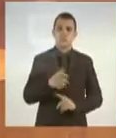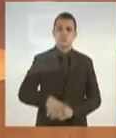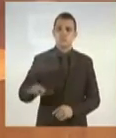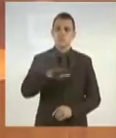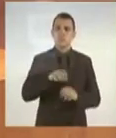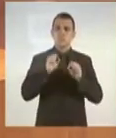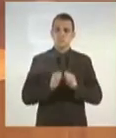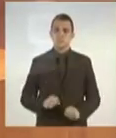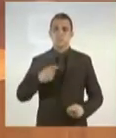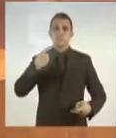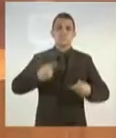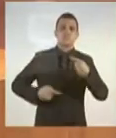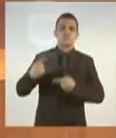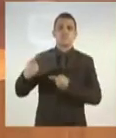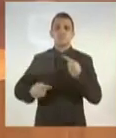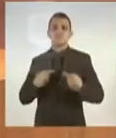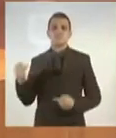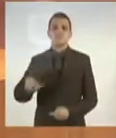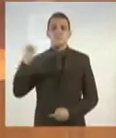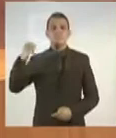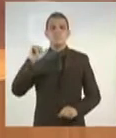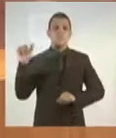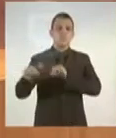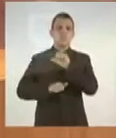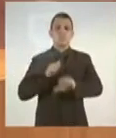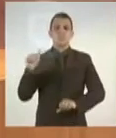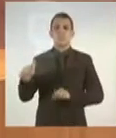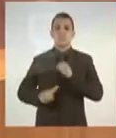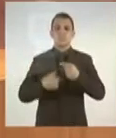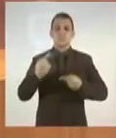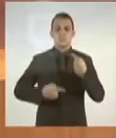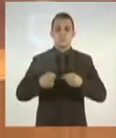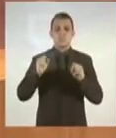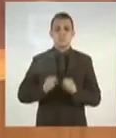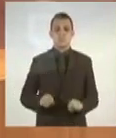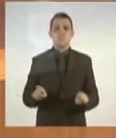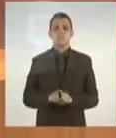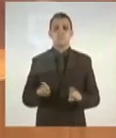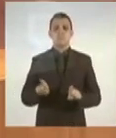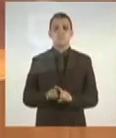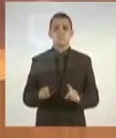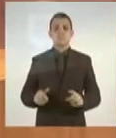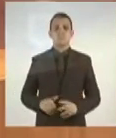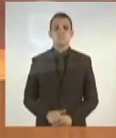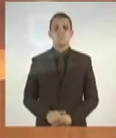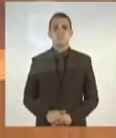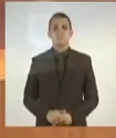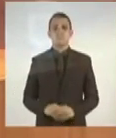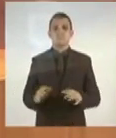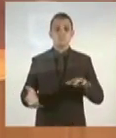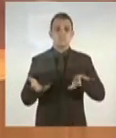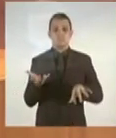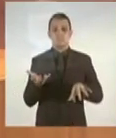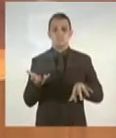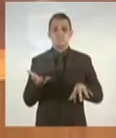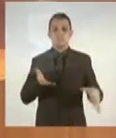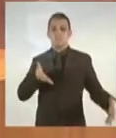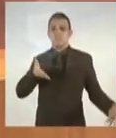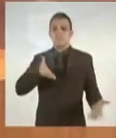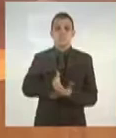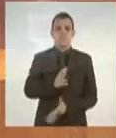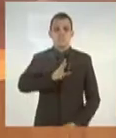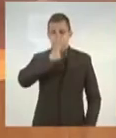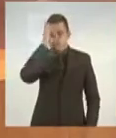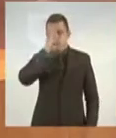grande debate sobre a reforma política, para que o Congresso Nacional não atropele e faça uma reforma